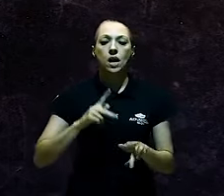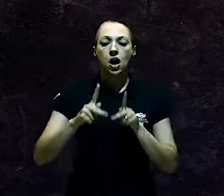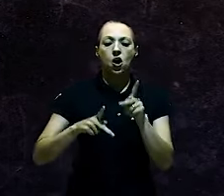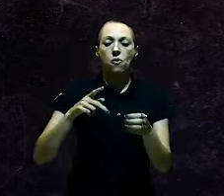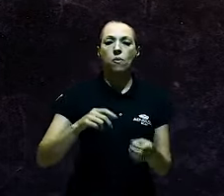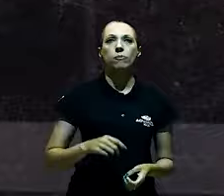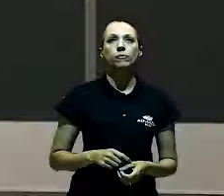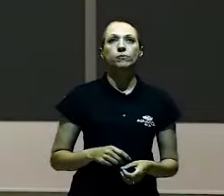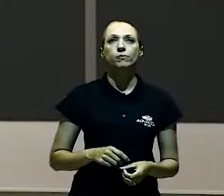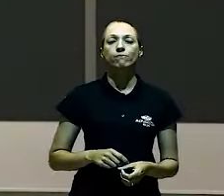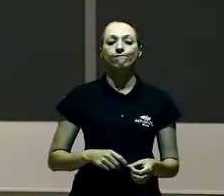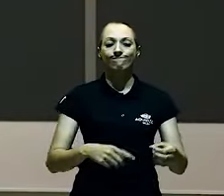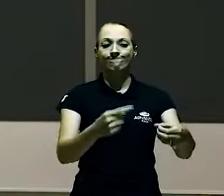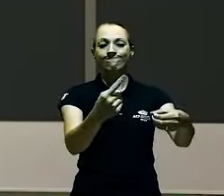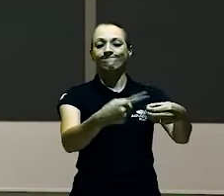comida impura.